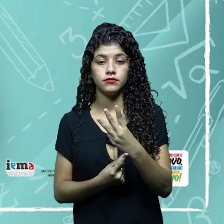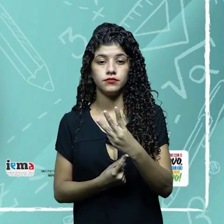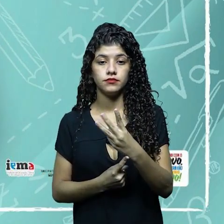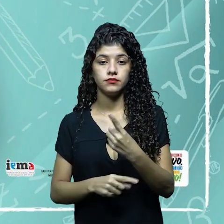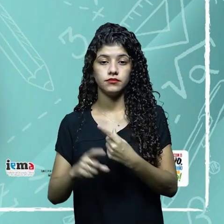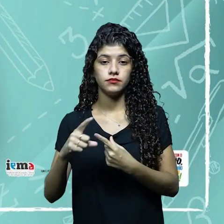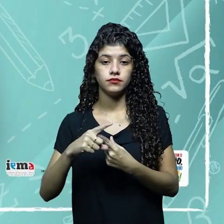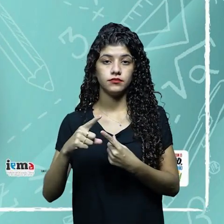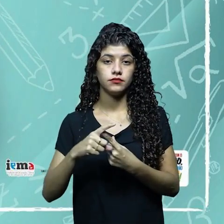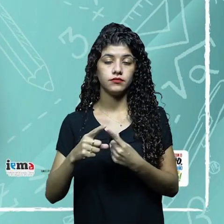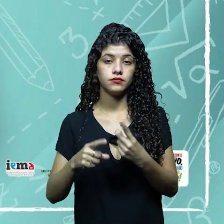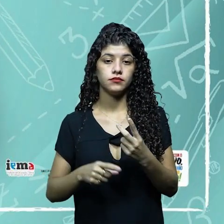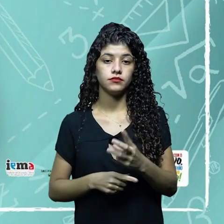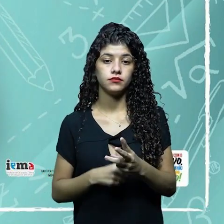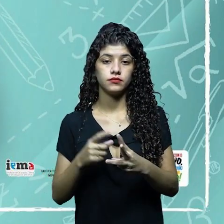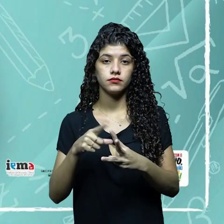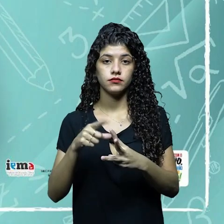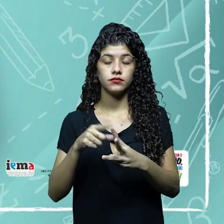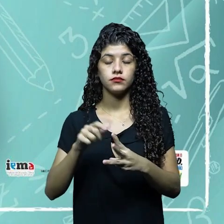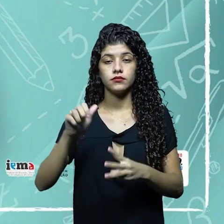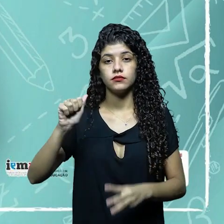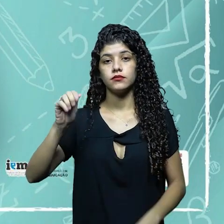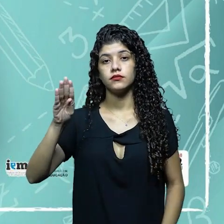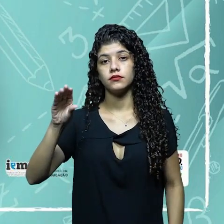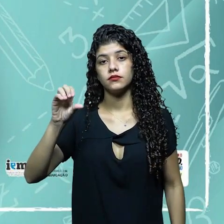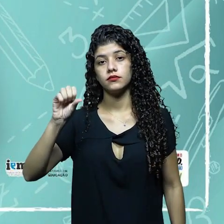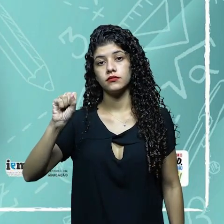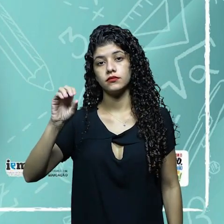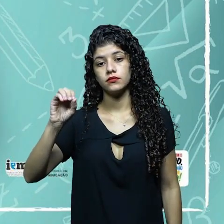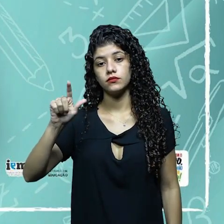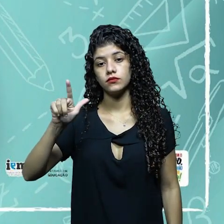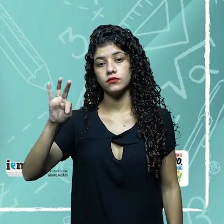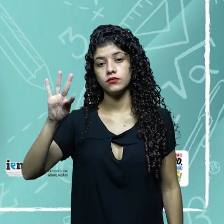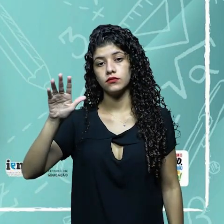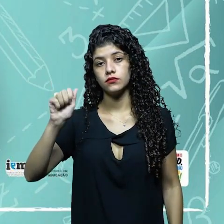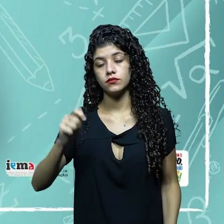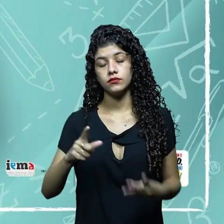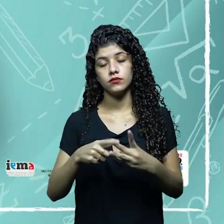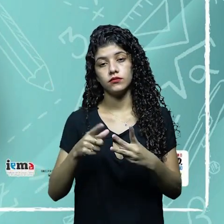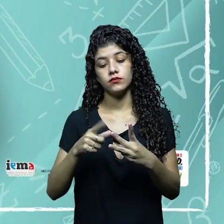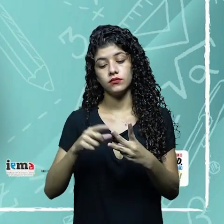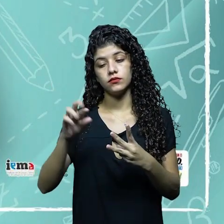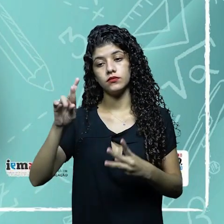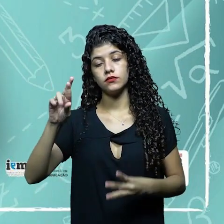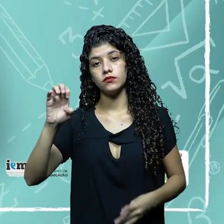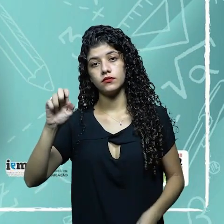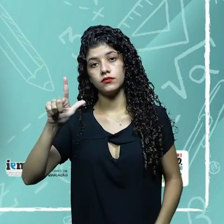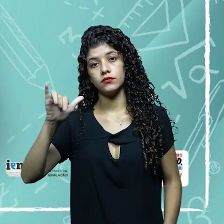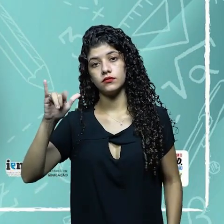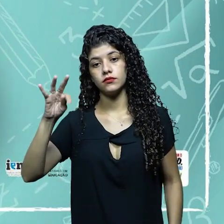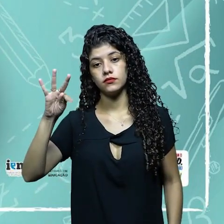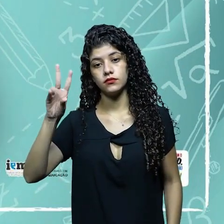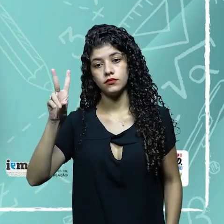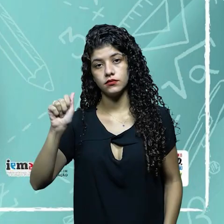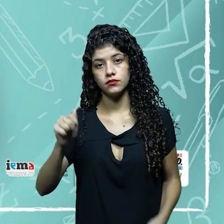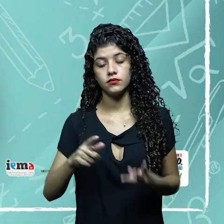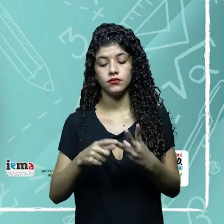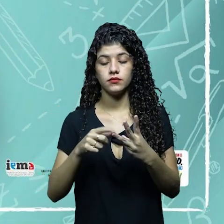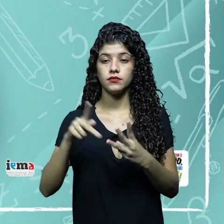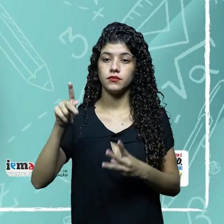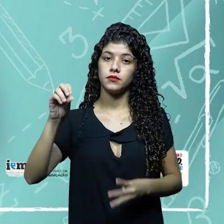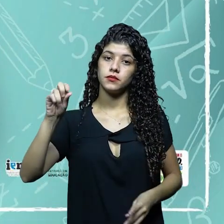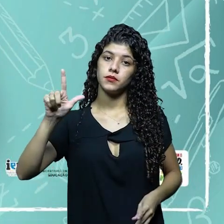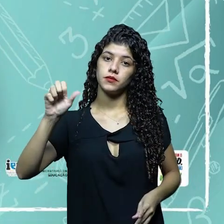temos a absoluta, a relativa e a polar. Hoje a gente vai conhecer um pouquinho. Mas, dando